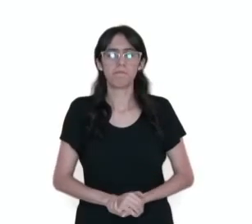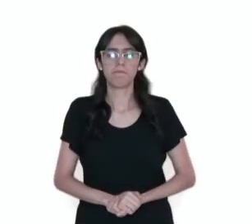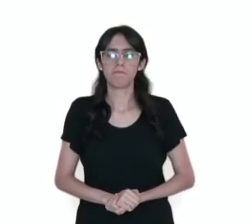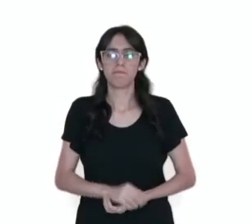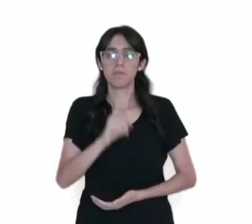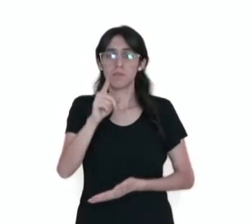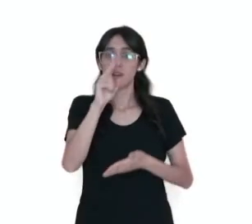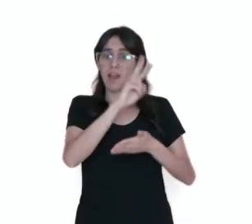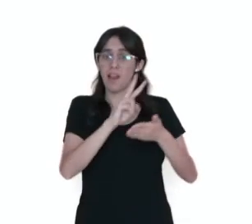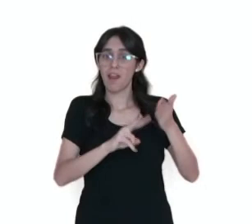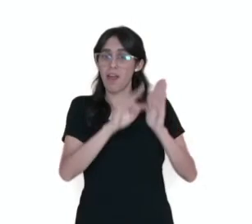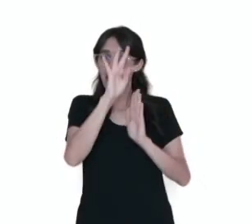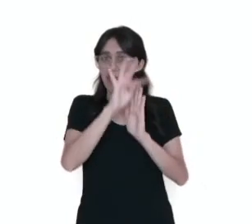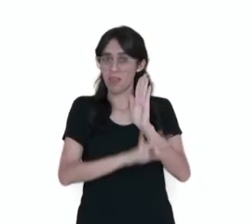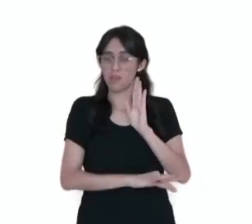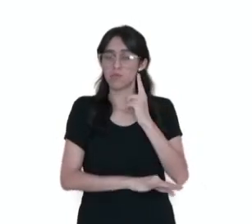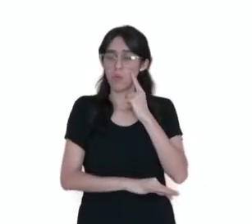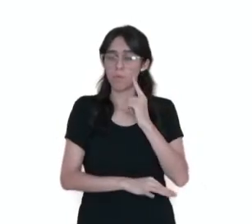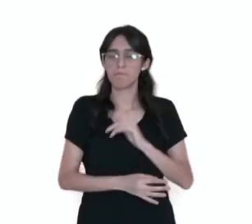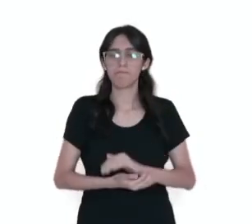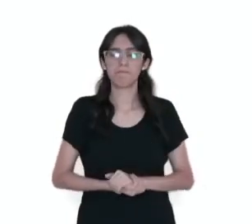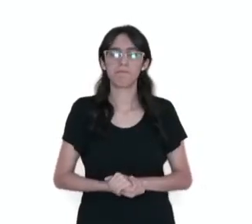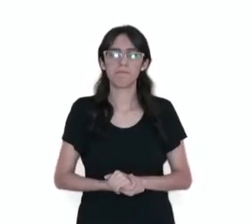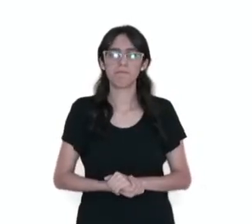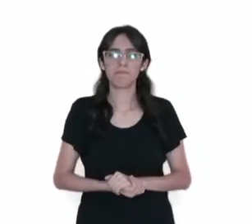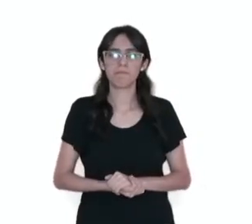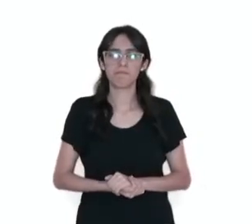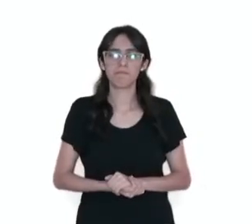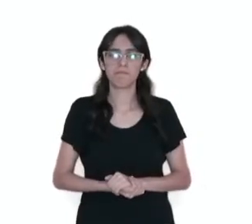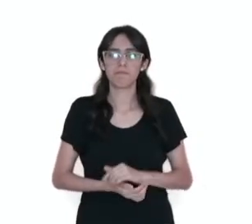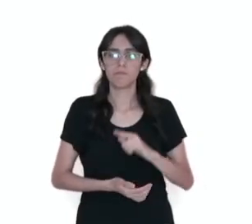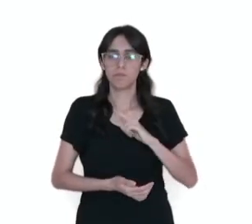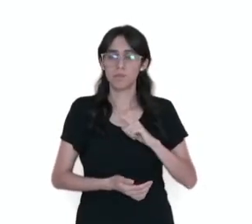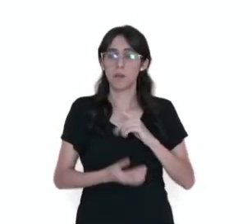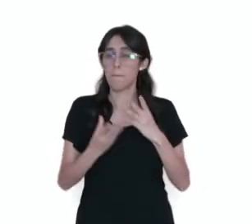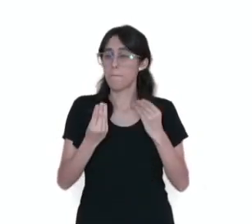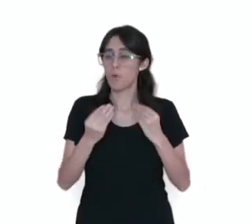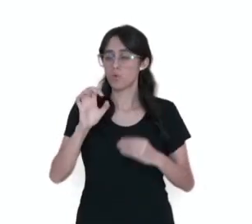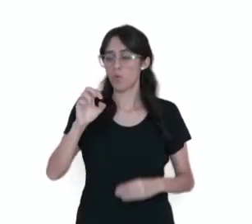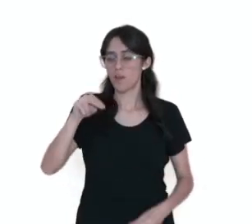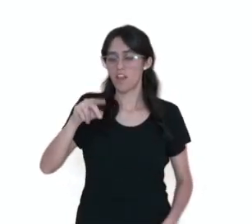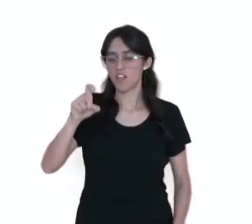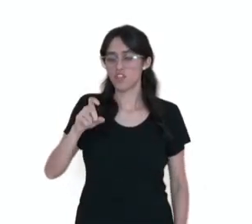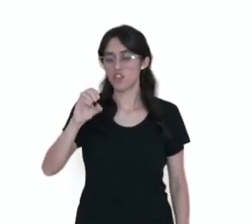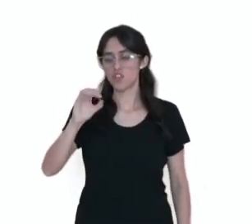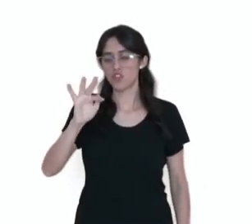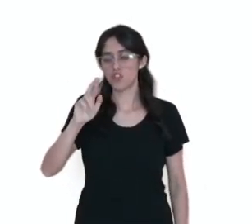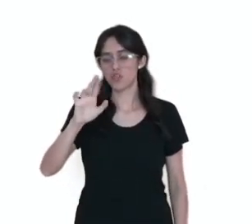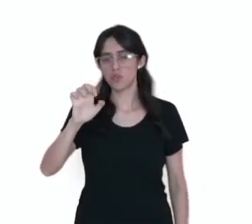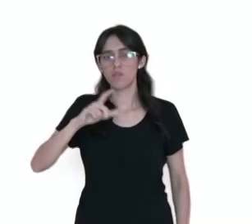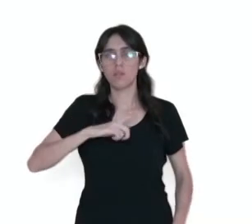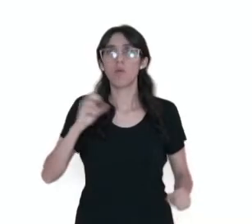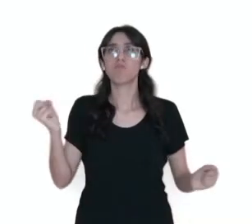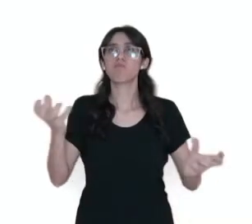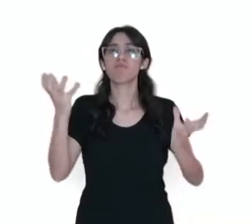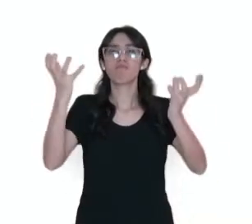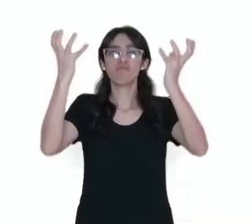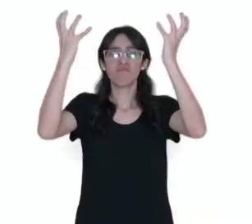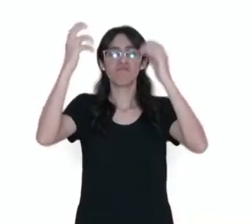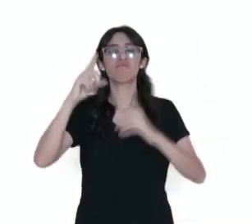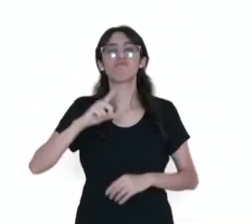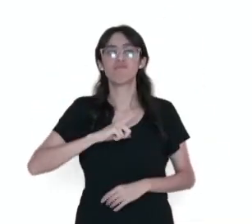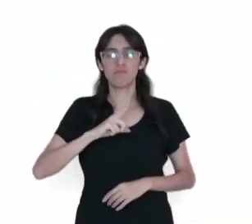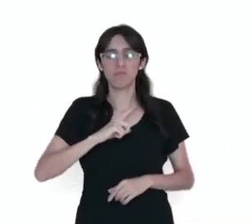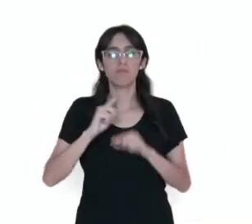o texto para responder as questões. Grandes quantidades de enxofre são lançadas na atmosfera na forma de dióxido de enxofre, um dos